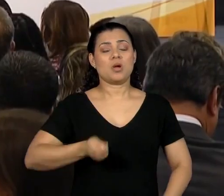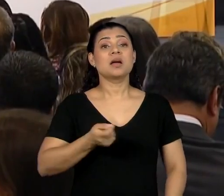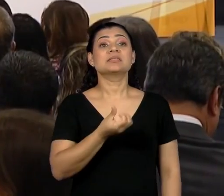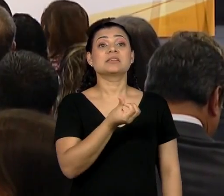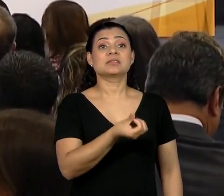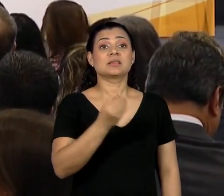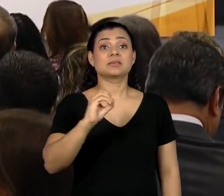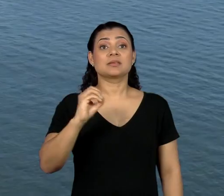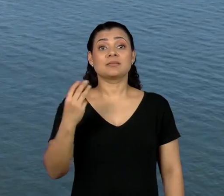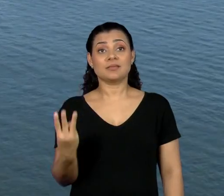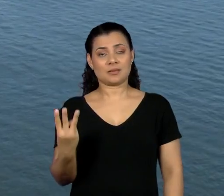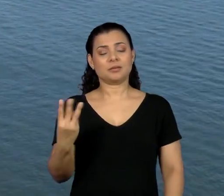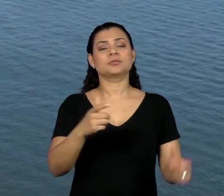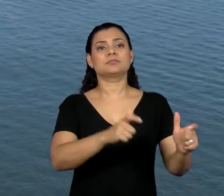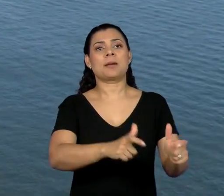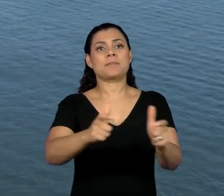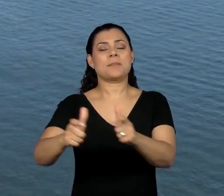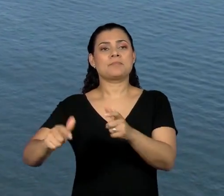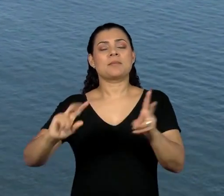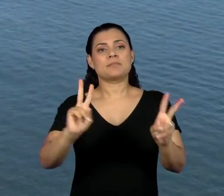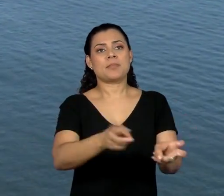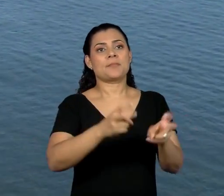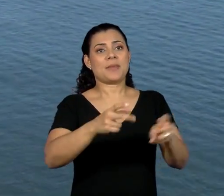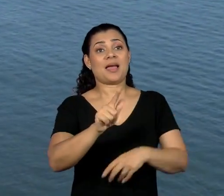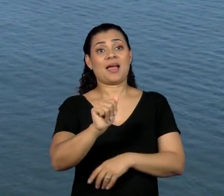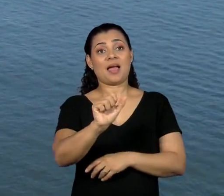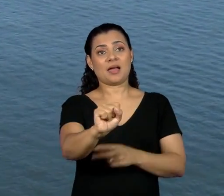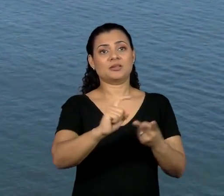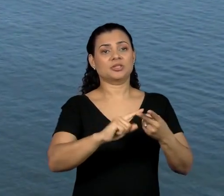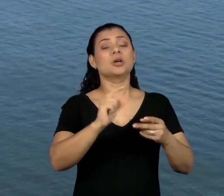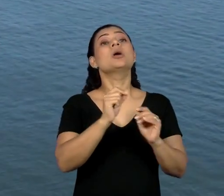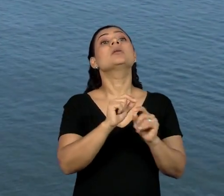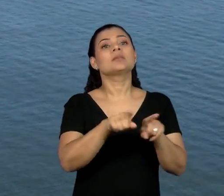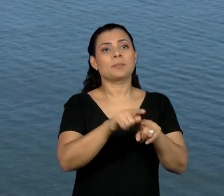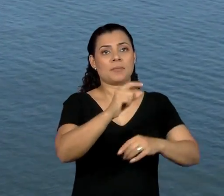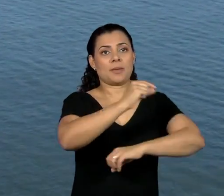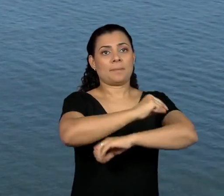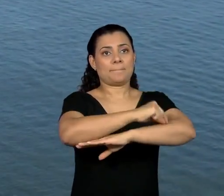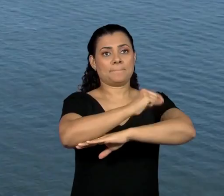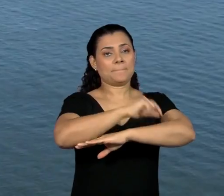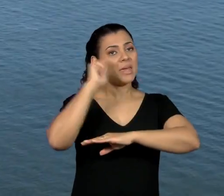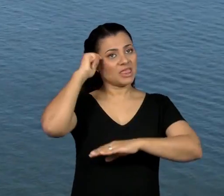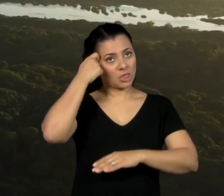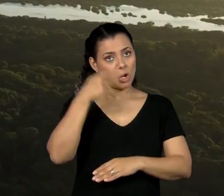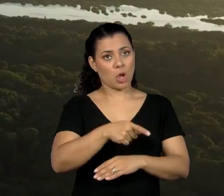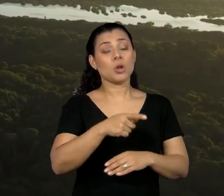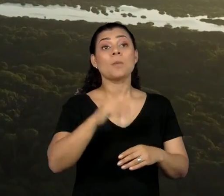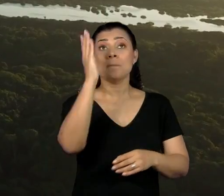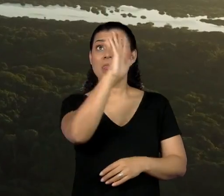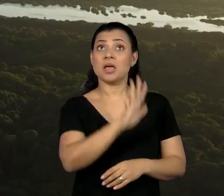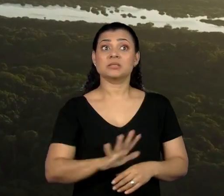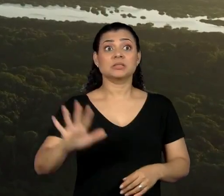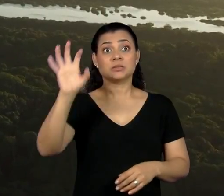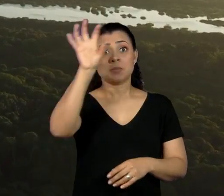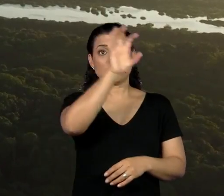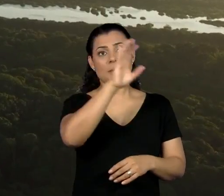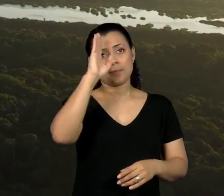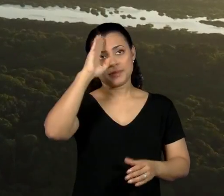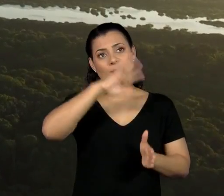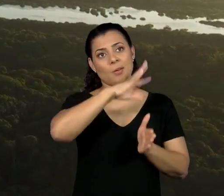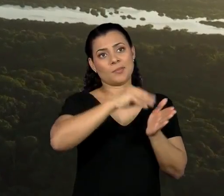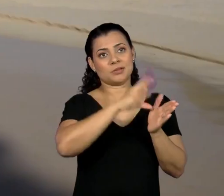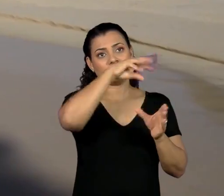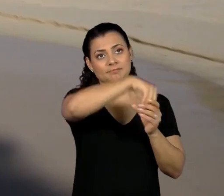603 blocos para exploração de gás natural e óleo em várias regiões do país, incluindo a